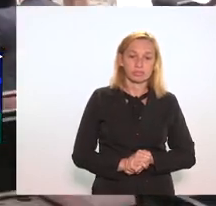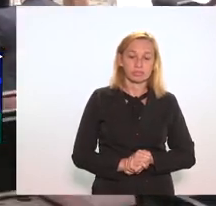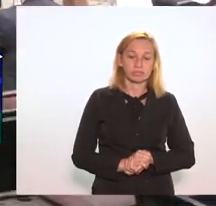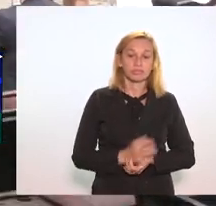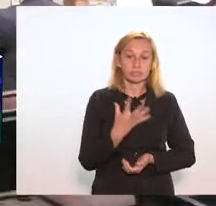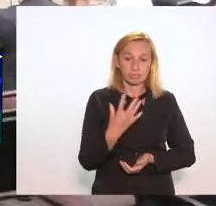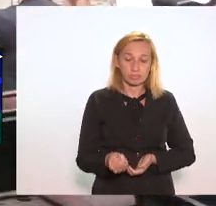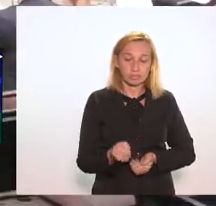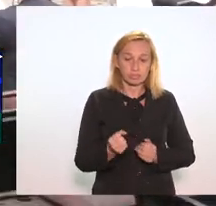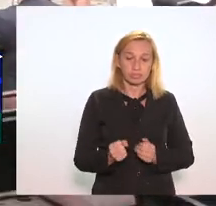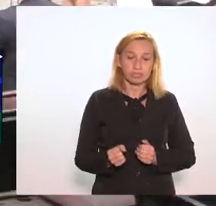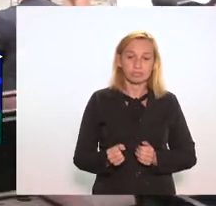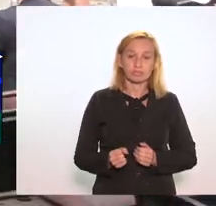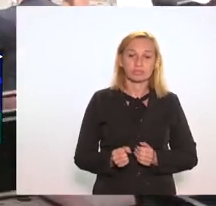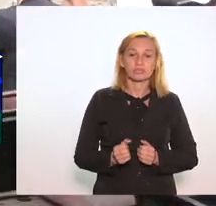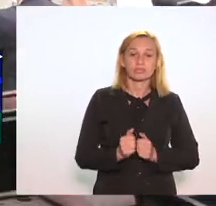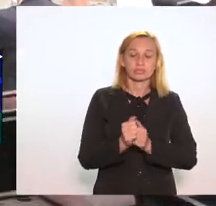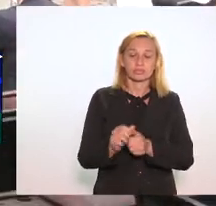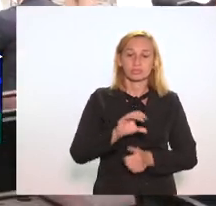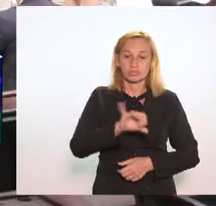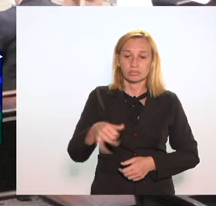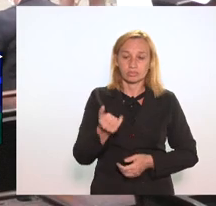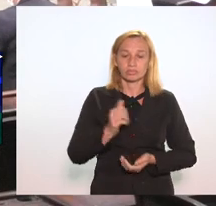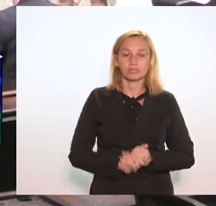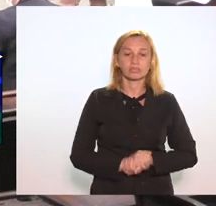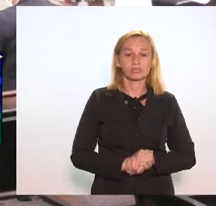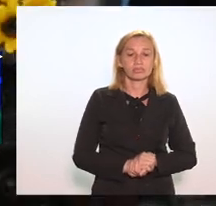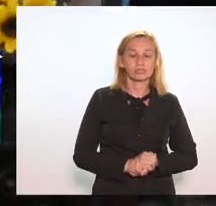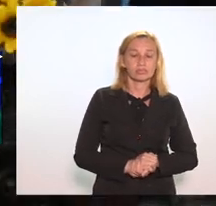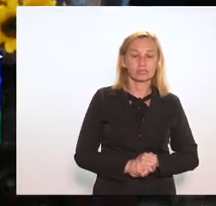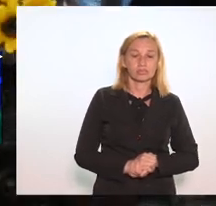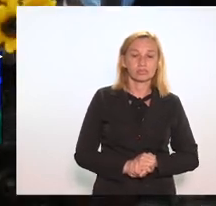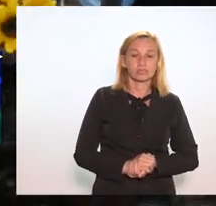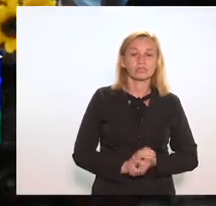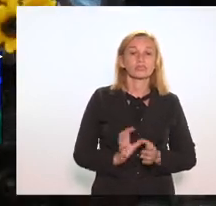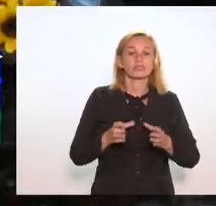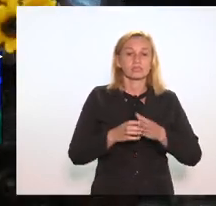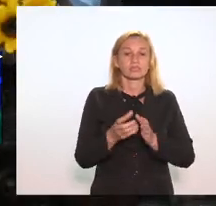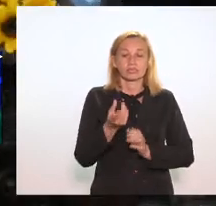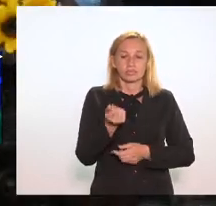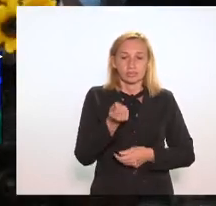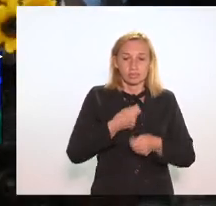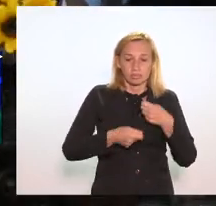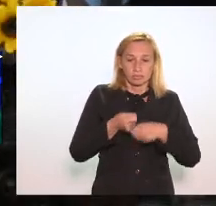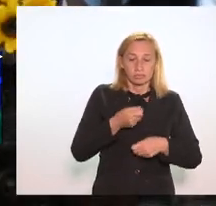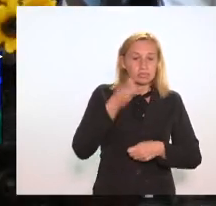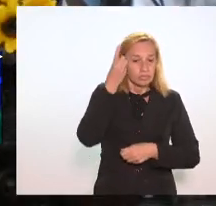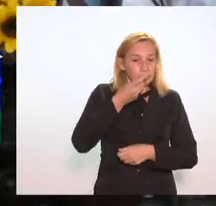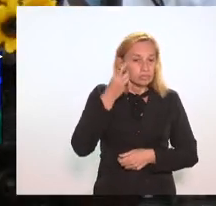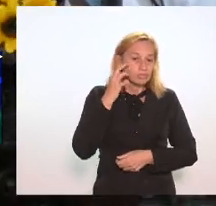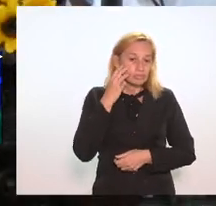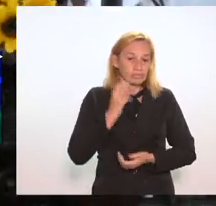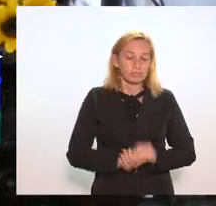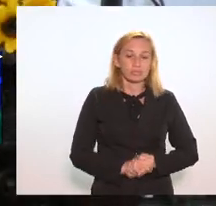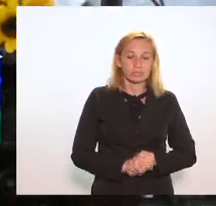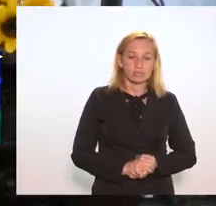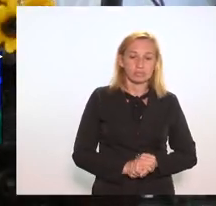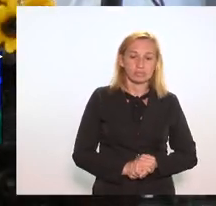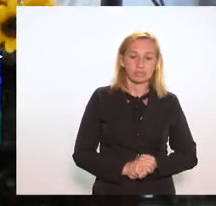é favorável nos termos do parecer da ccj pela comissão de Economia Deputado waldeck Carneiro